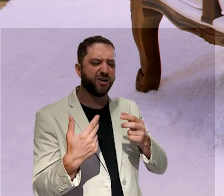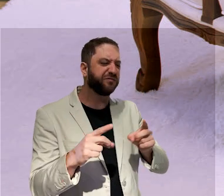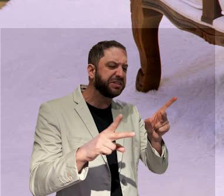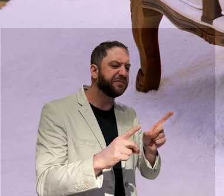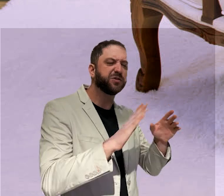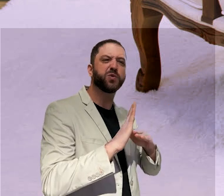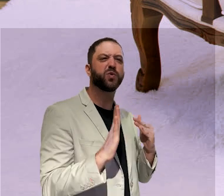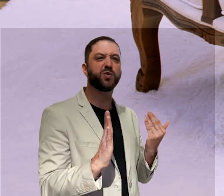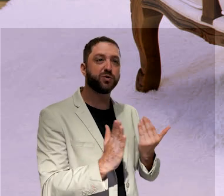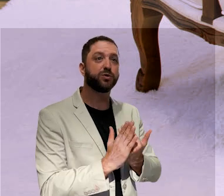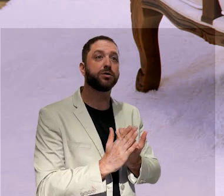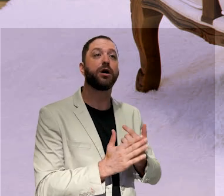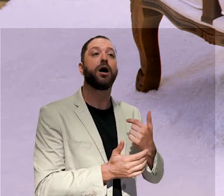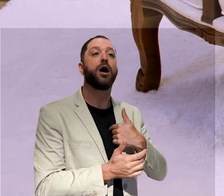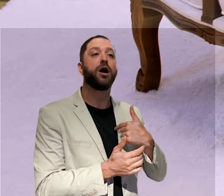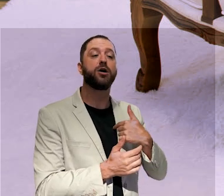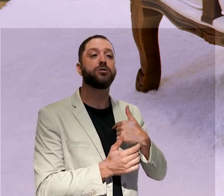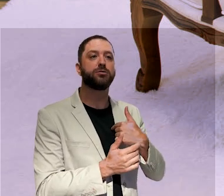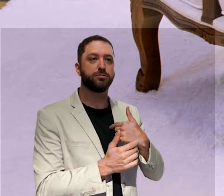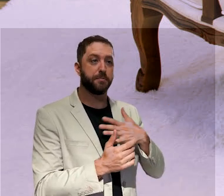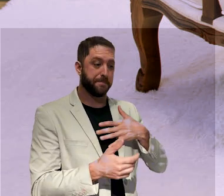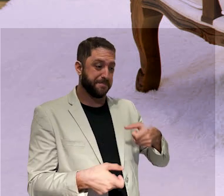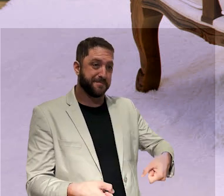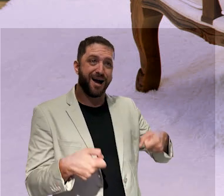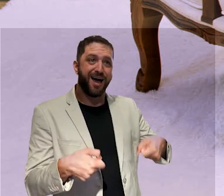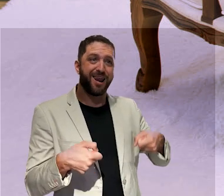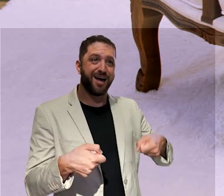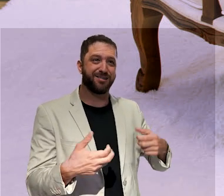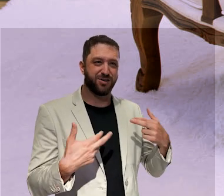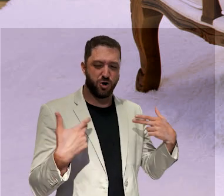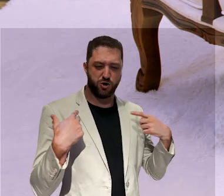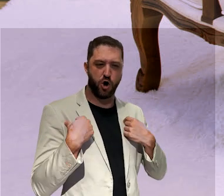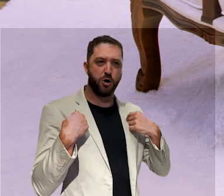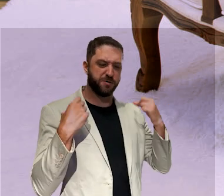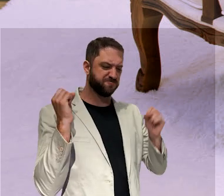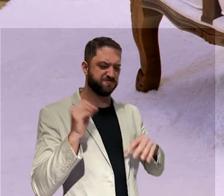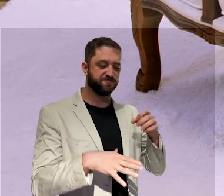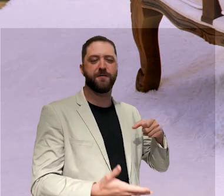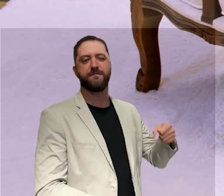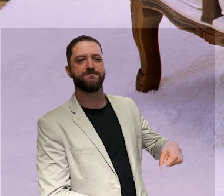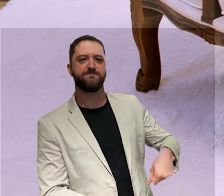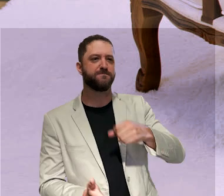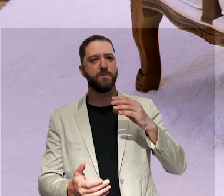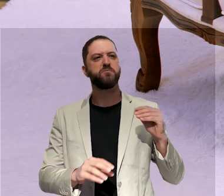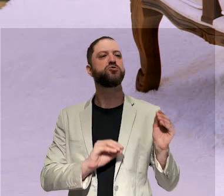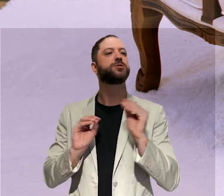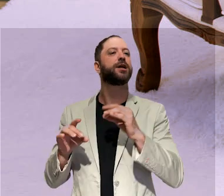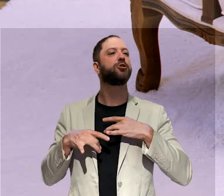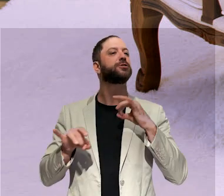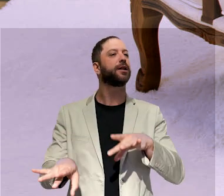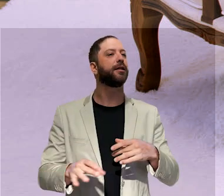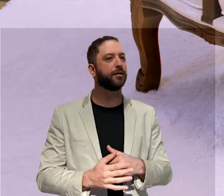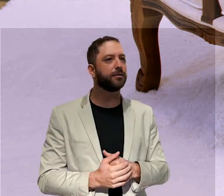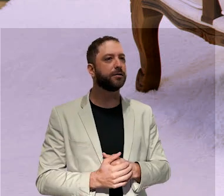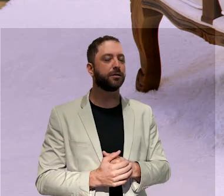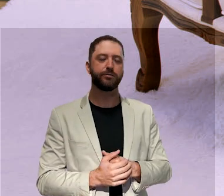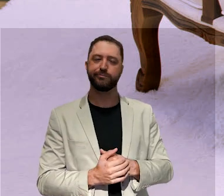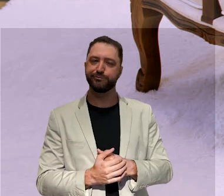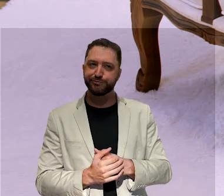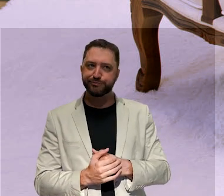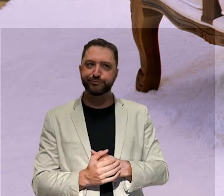Fiz apartamento, vendi carro, tudo que eu tinha. E fui com as minhas malas, com as minhas roupas para a Austrália. Eu falei, lá eu vou fazer minha